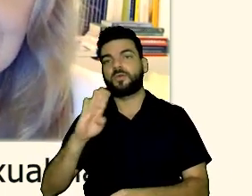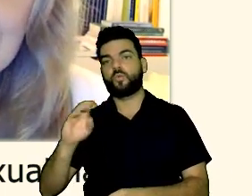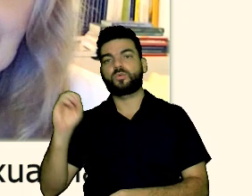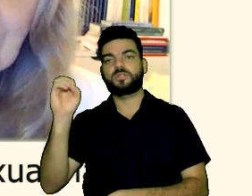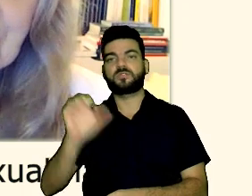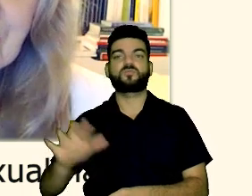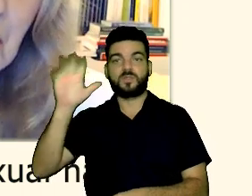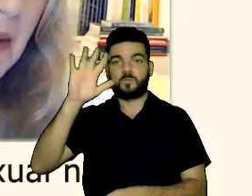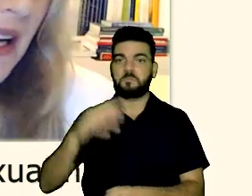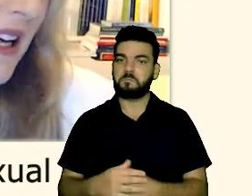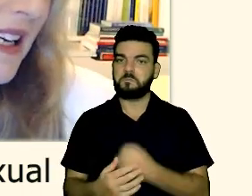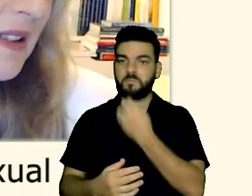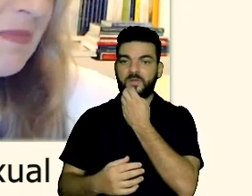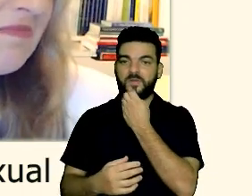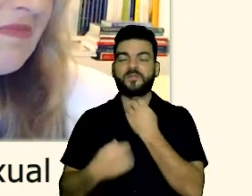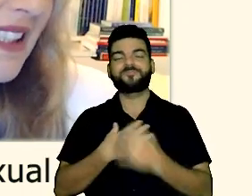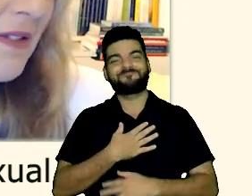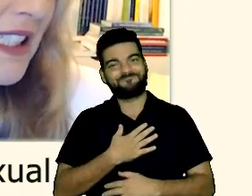aqui